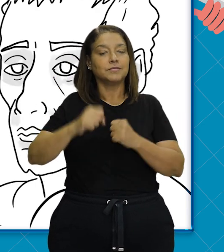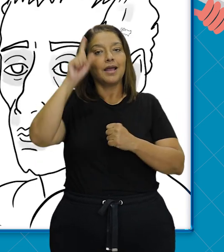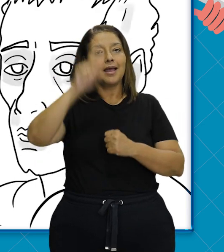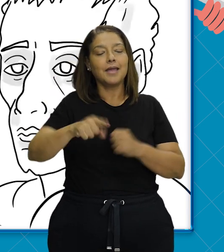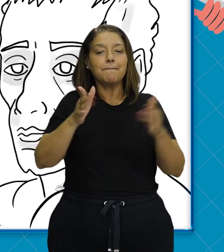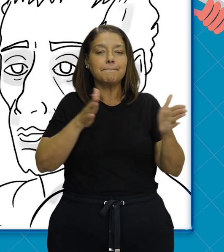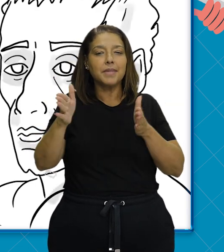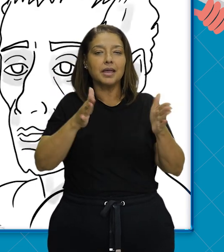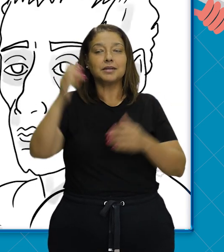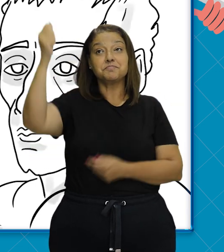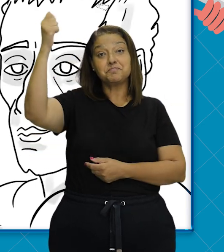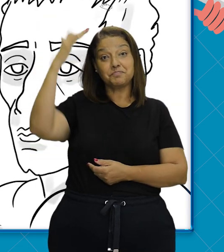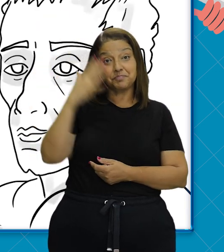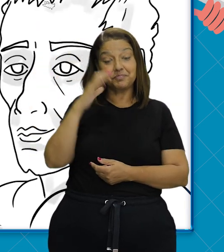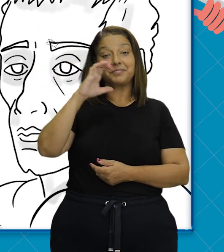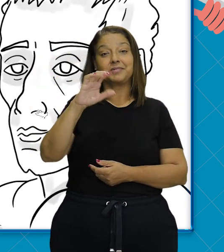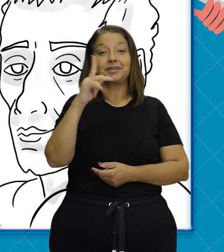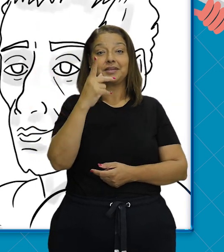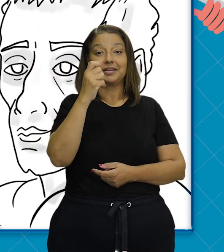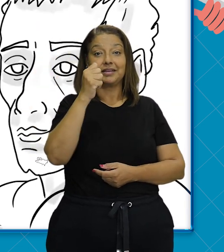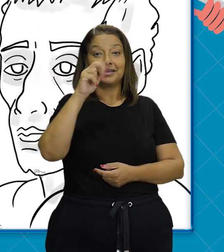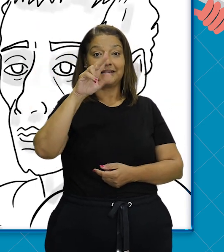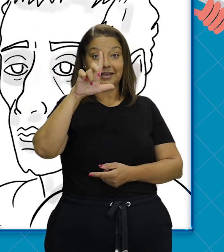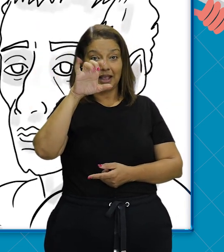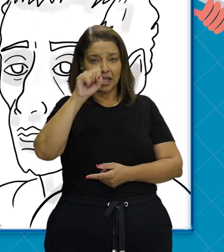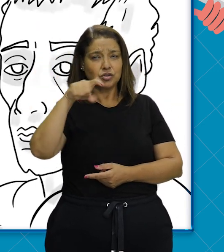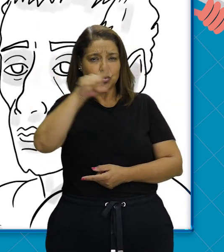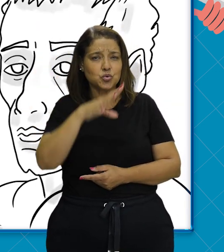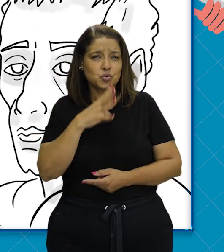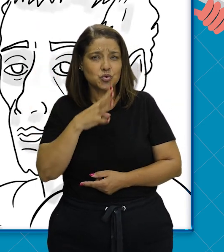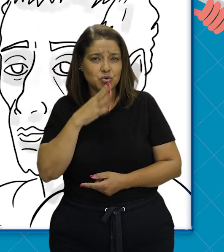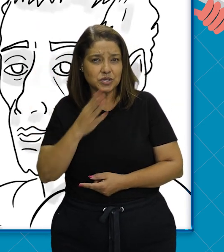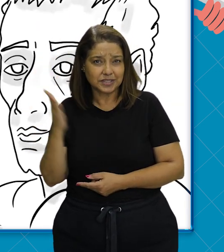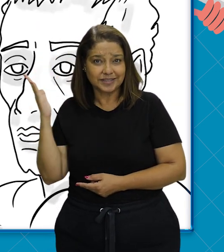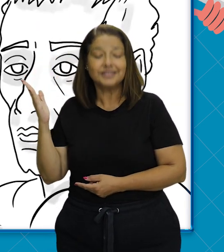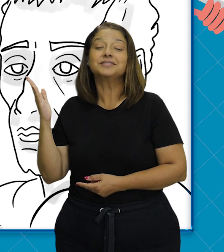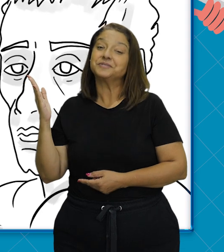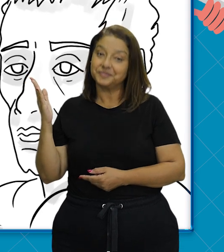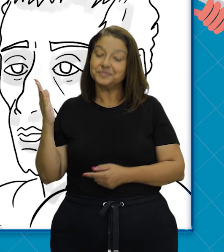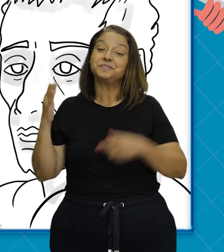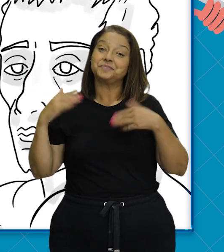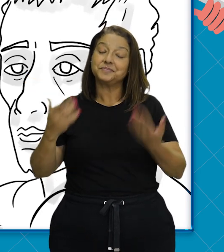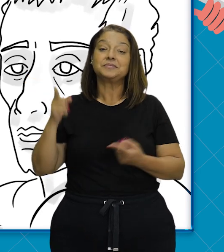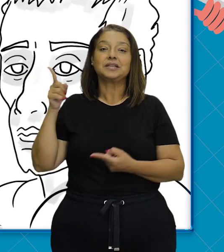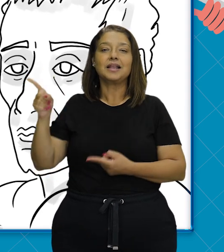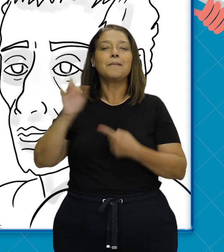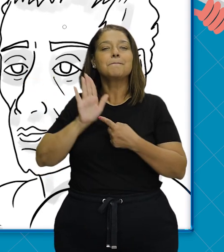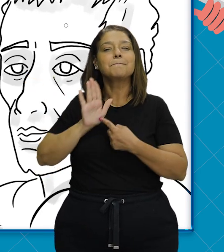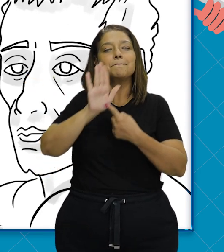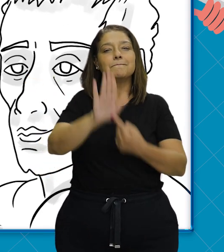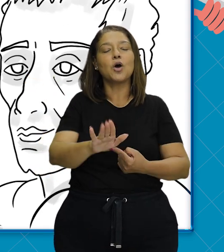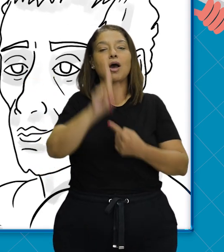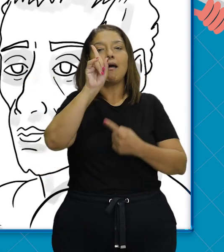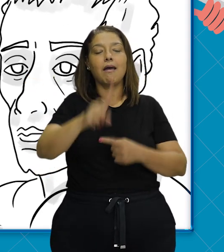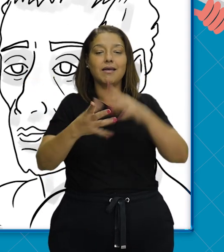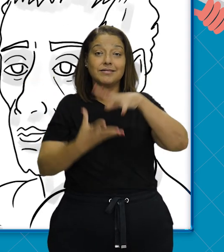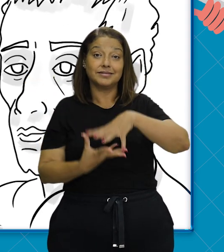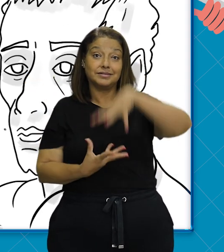Iluminismo, com Charles Montesquieu. Já ouviu falar? Provavelmente sim, né? Pois é, em sua obra O Espírito das Leis,